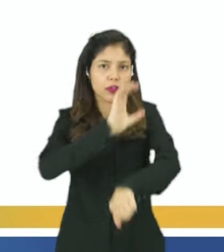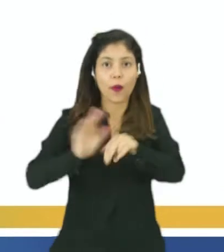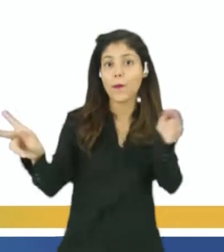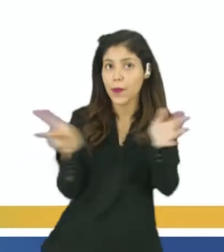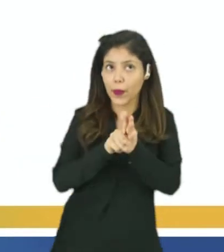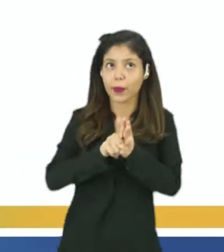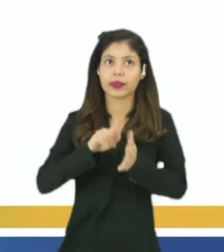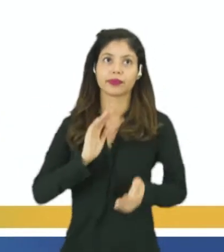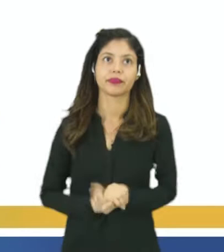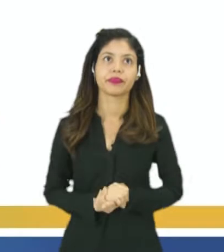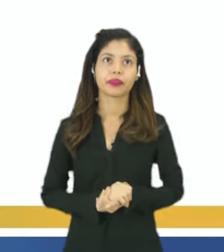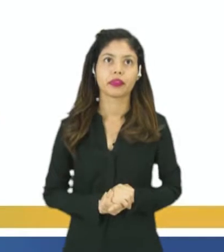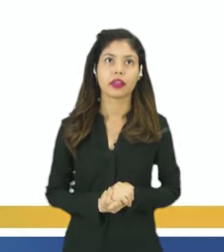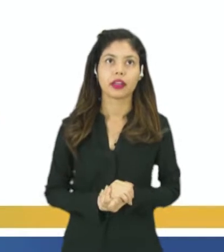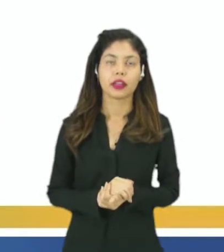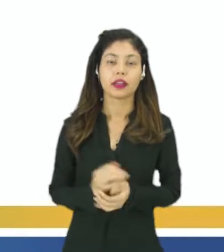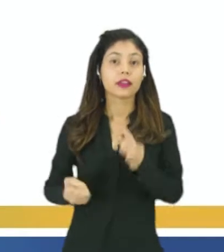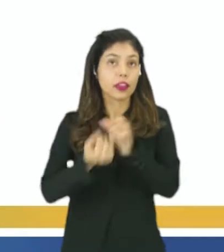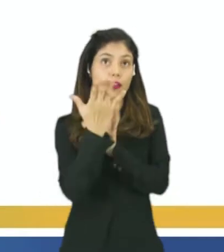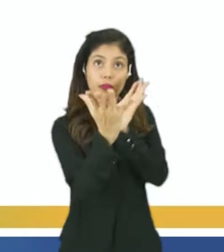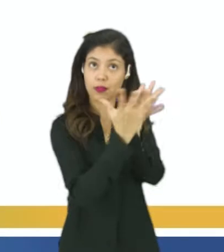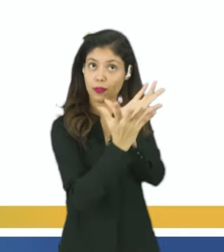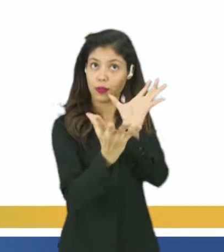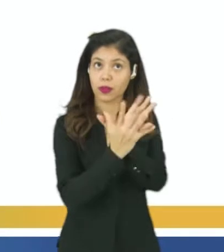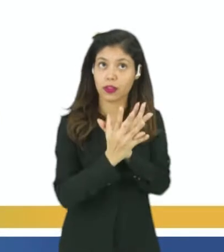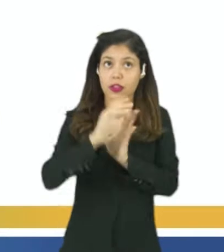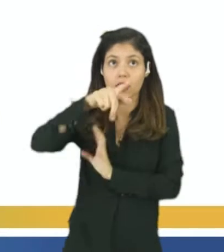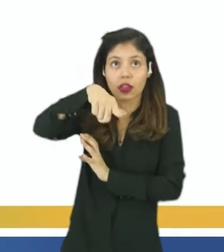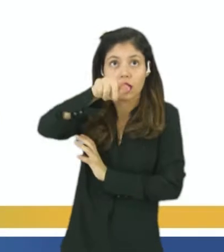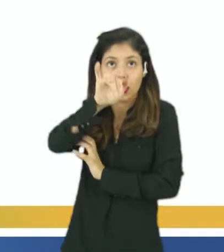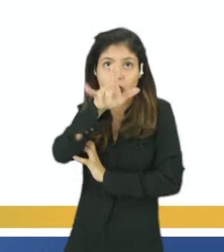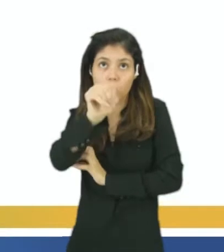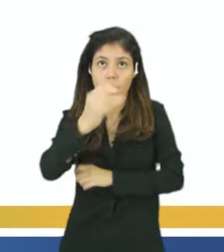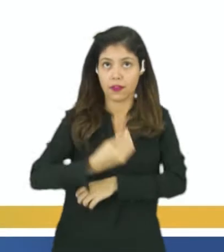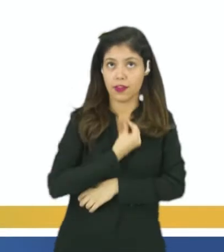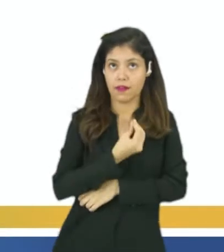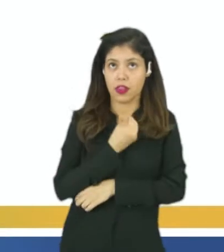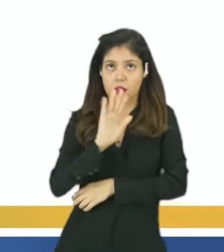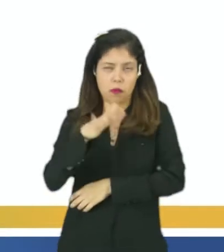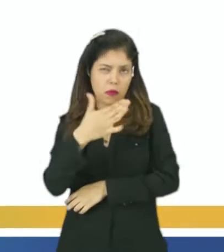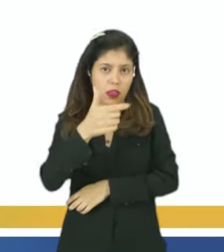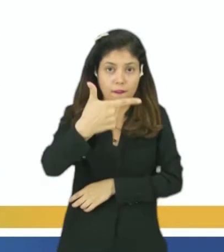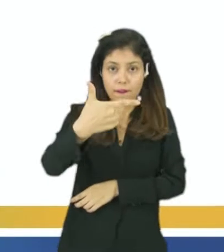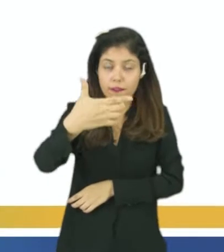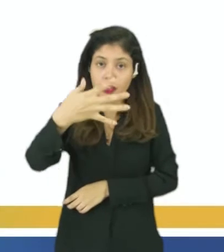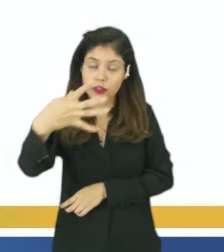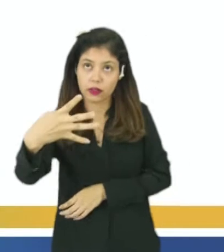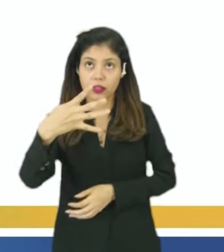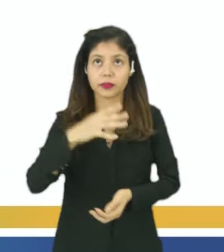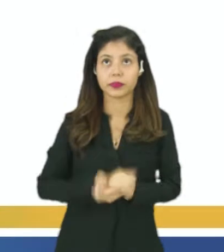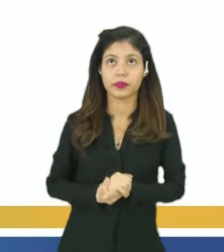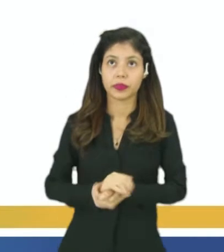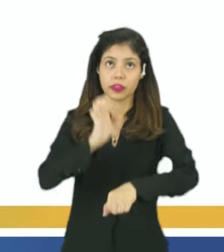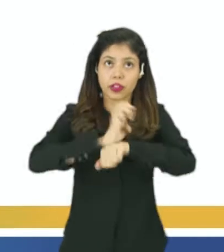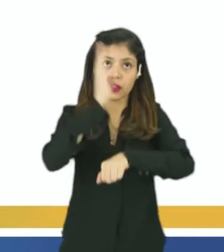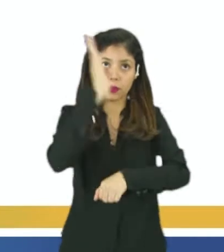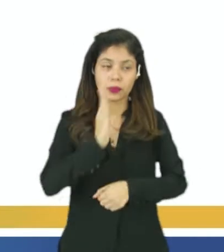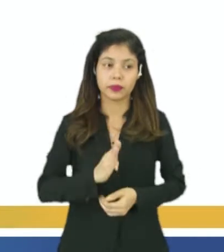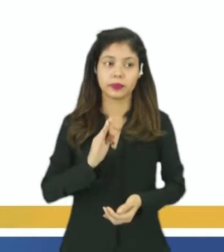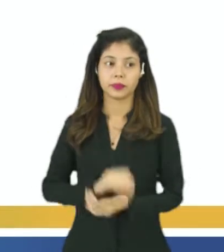práticas culturais próprias. Existem comunidades quilombolas vivendo em pelo menos 24 estados do